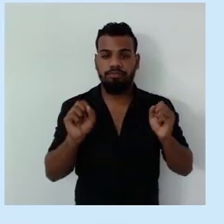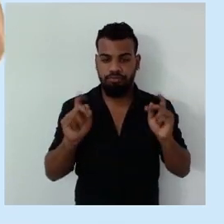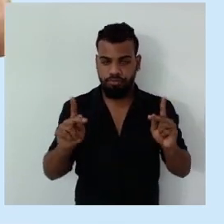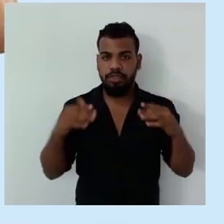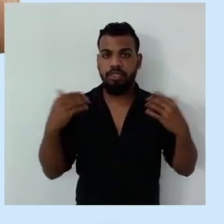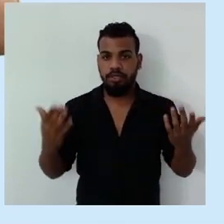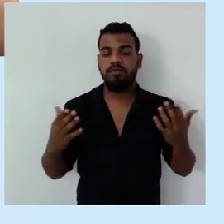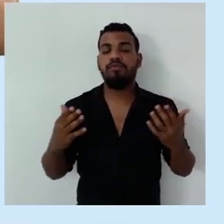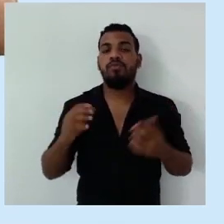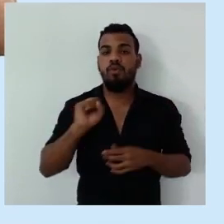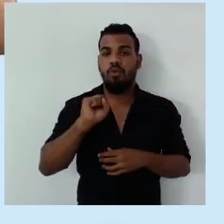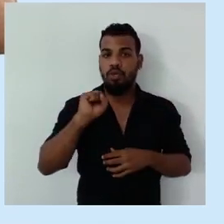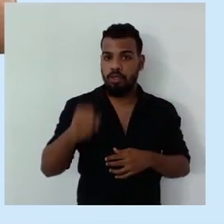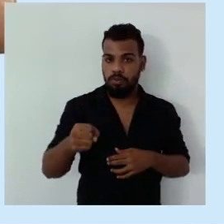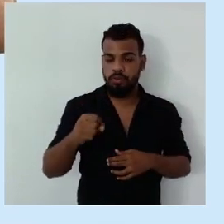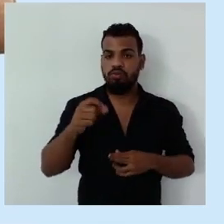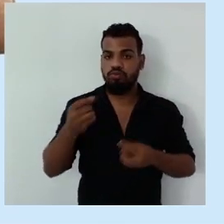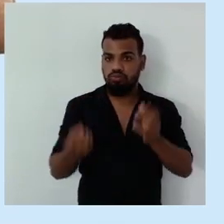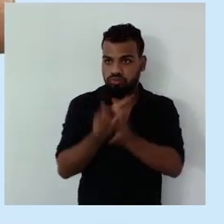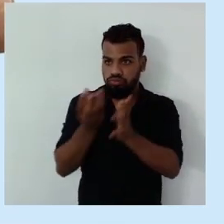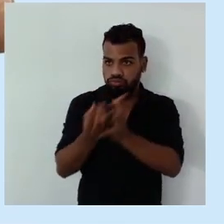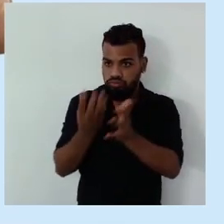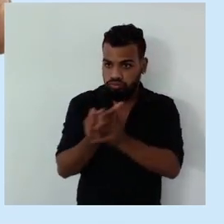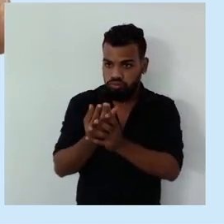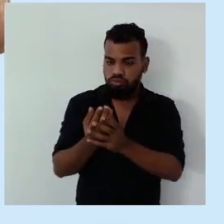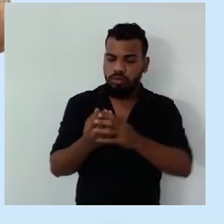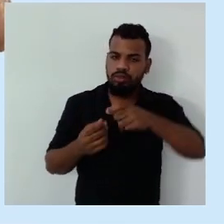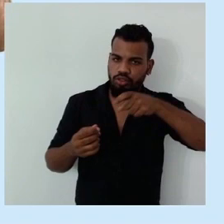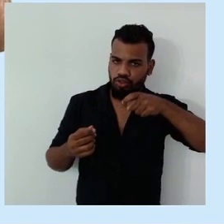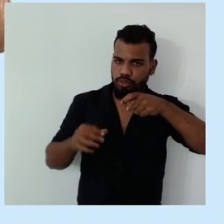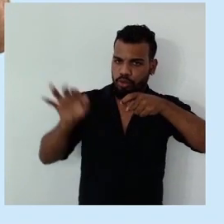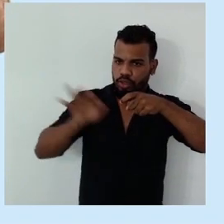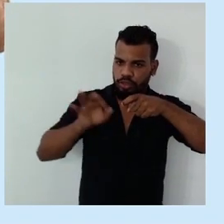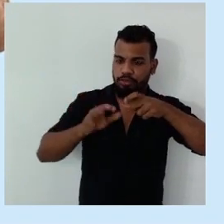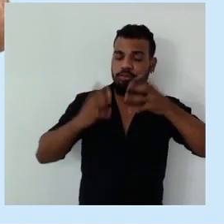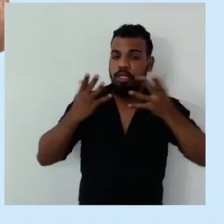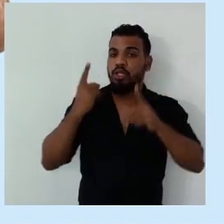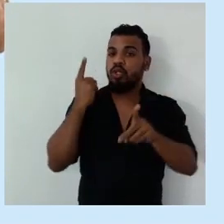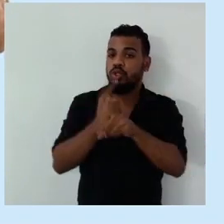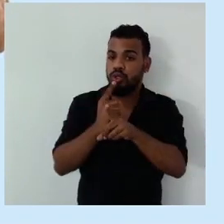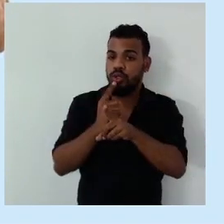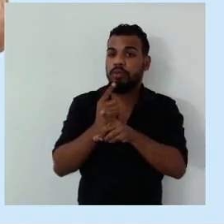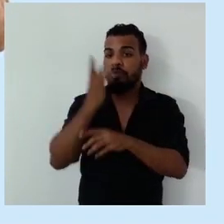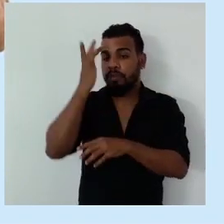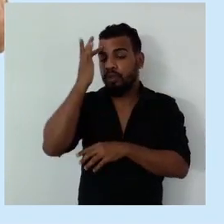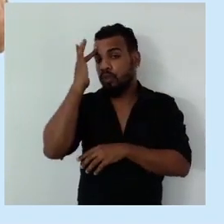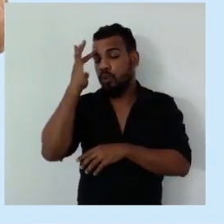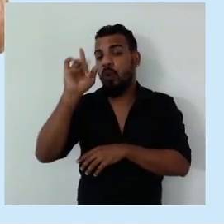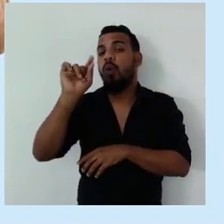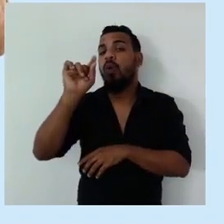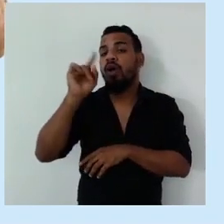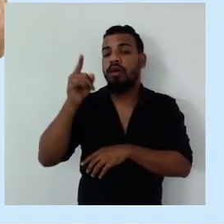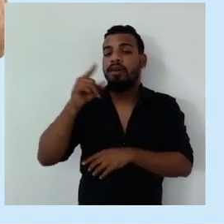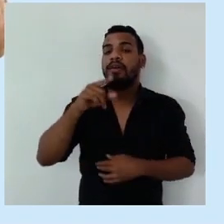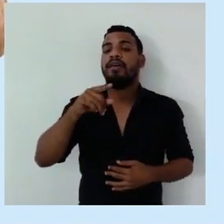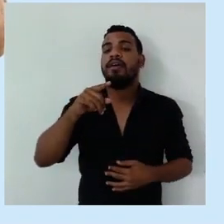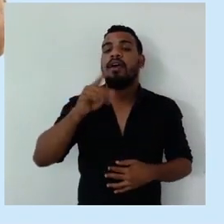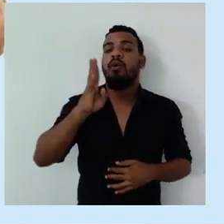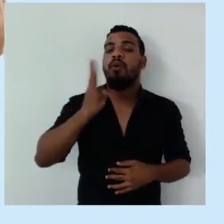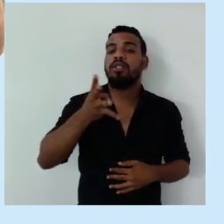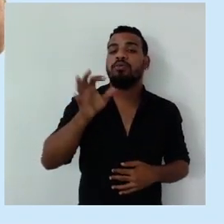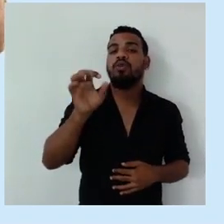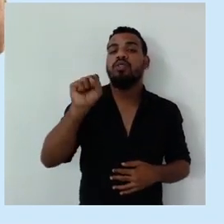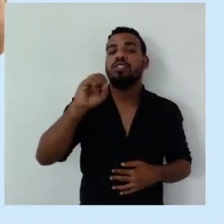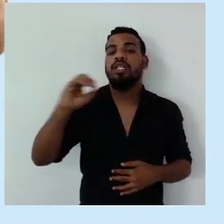Então, 8.000 peças são produzidas, X%. Só que a gente achou que esse X, ó, a peça vendida é